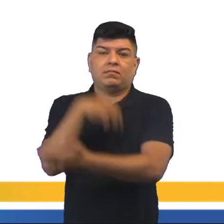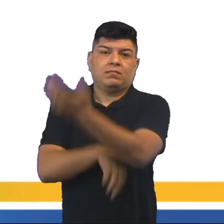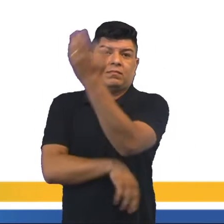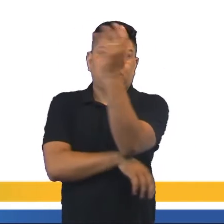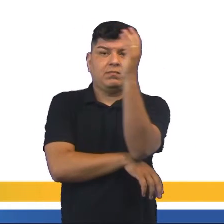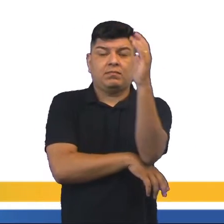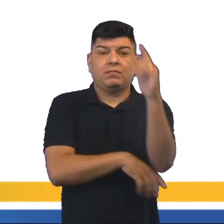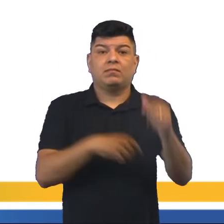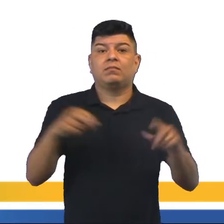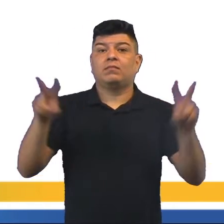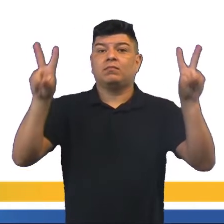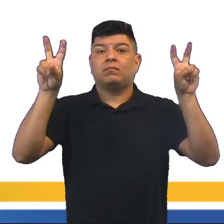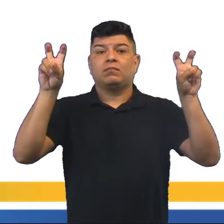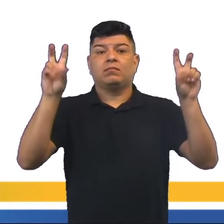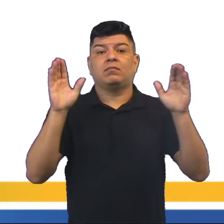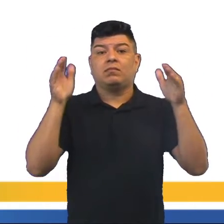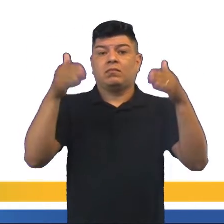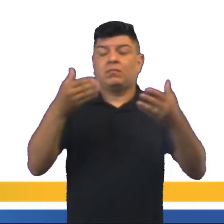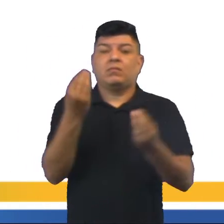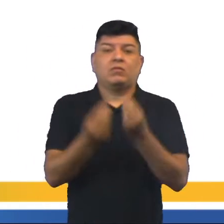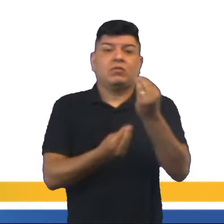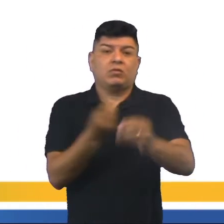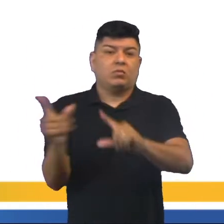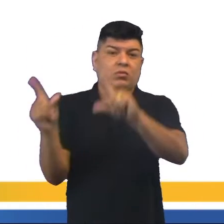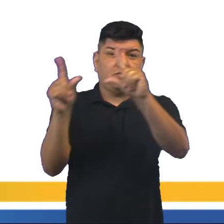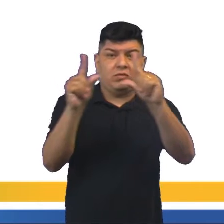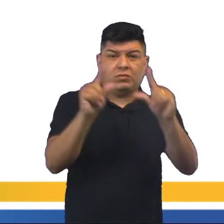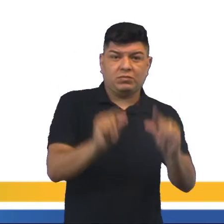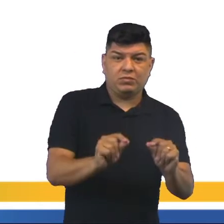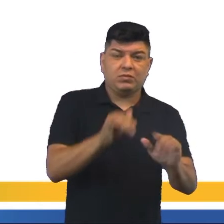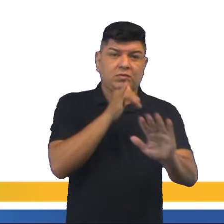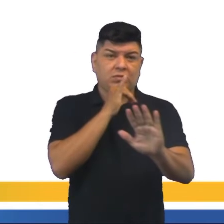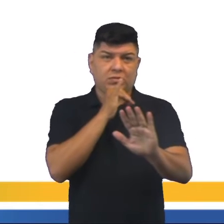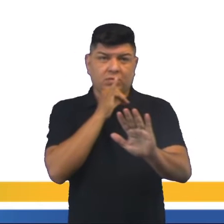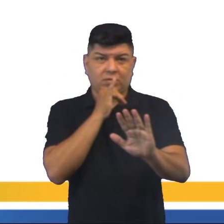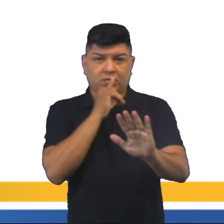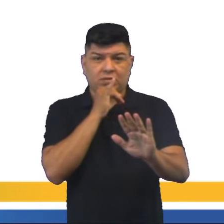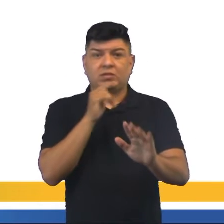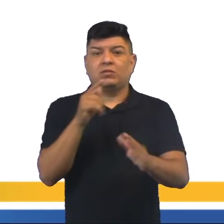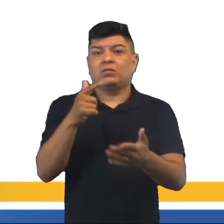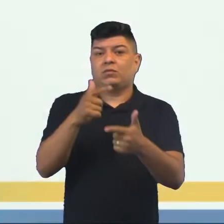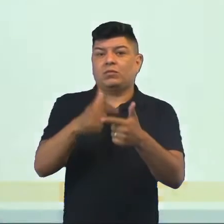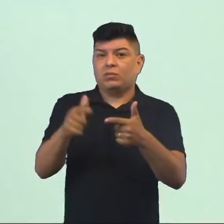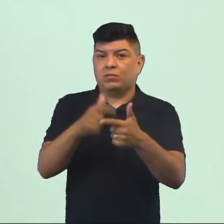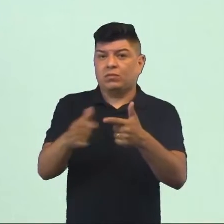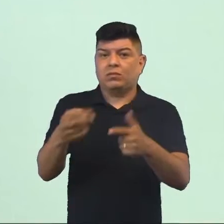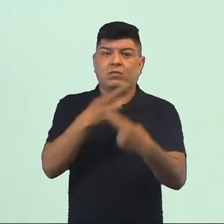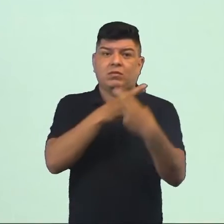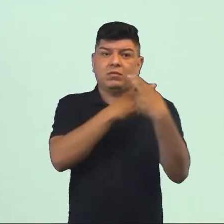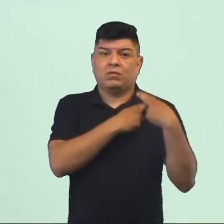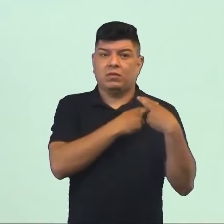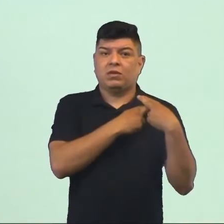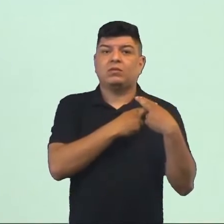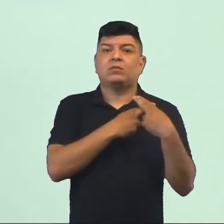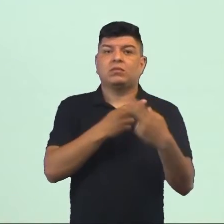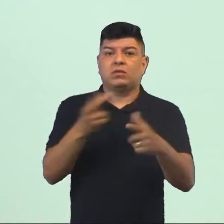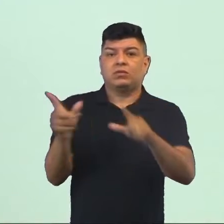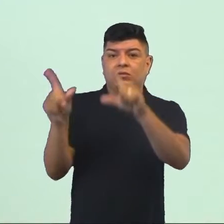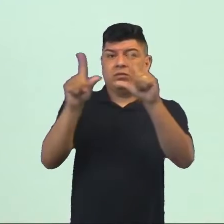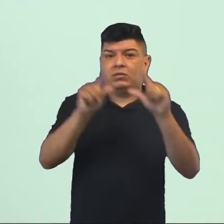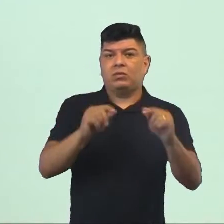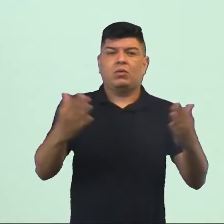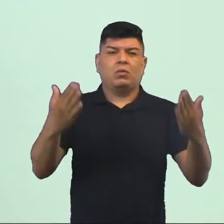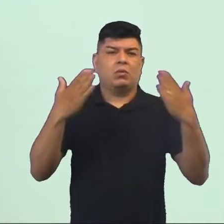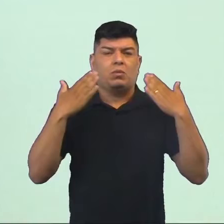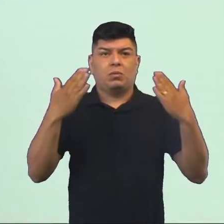eles discutem temas voltados de como reduzir, por exemplo, os gases responsáveis pelo efeito